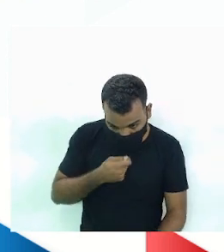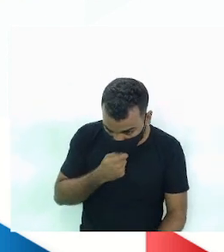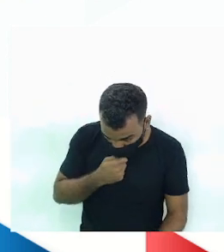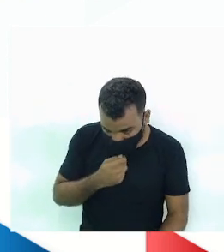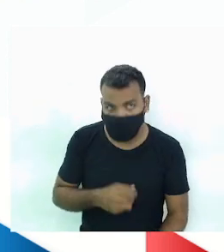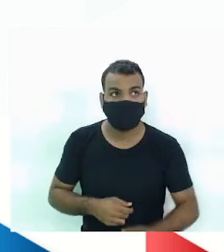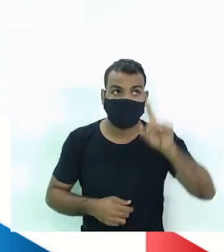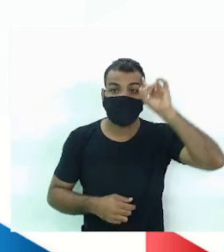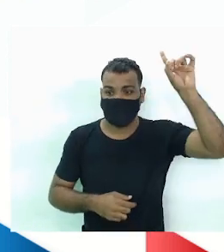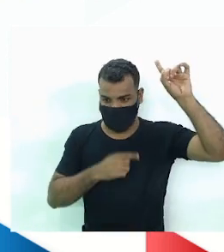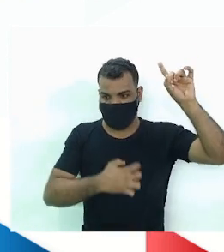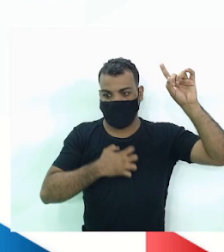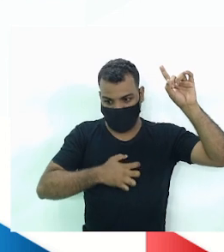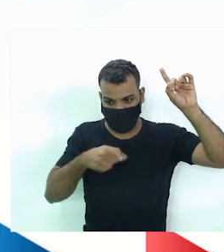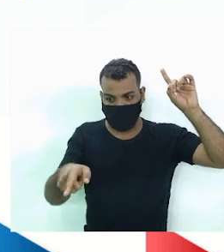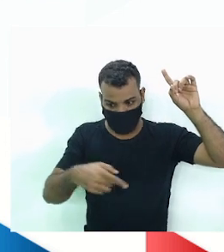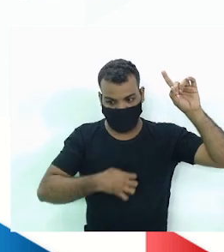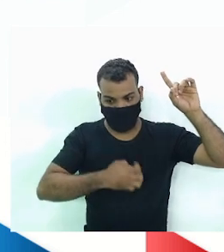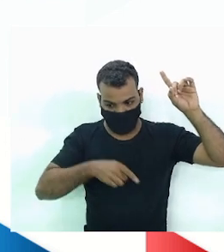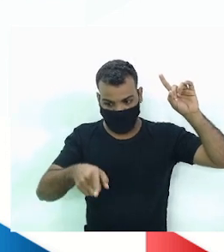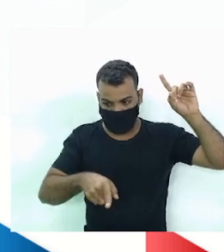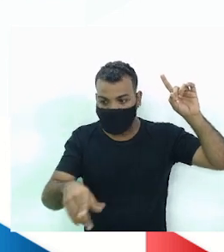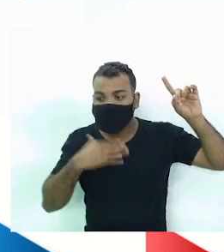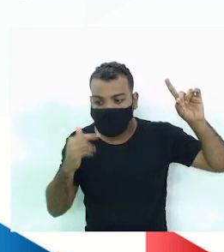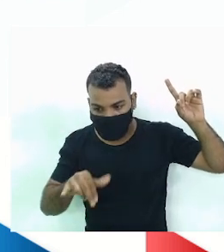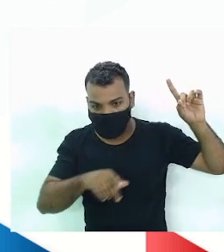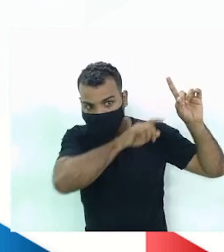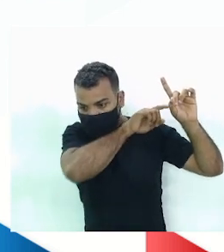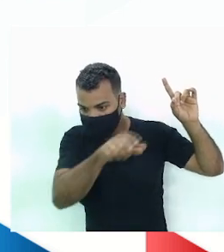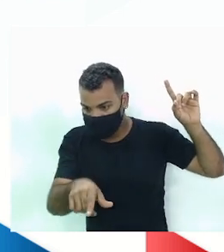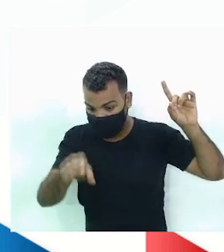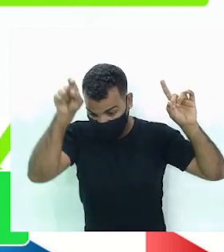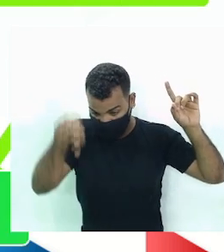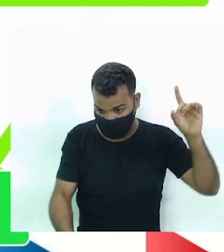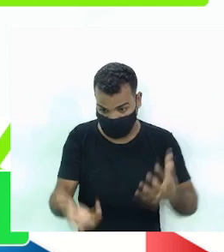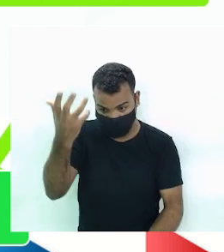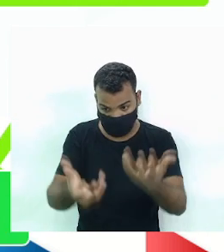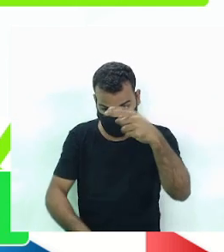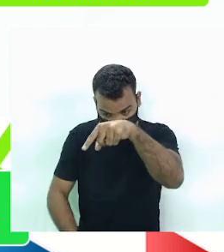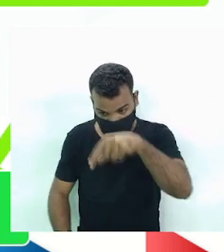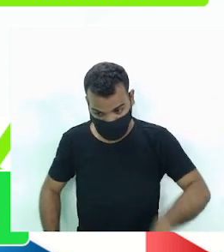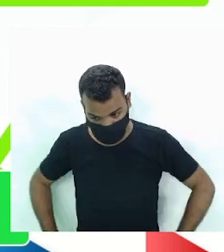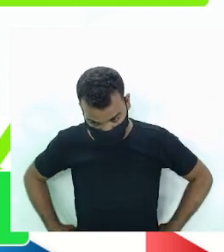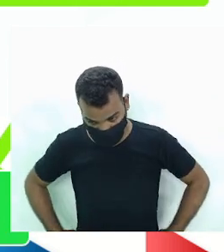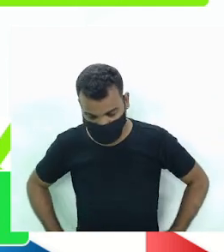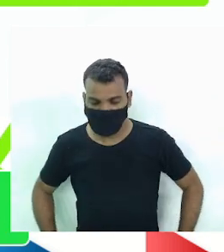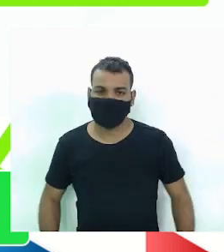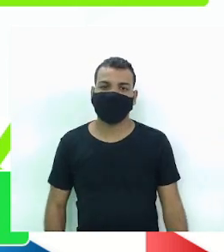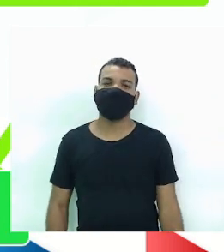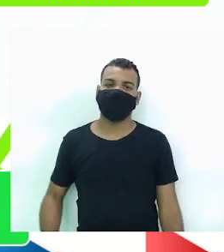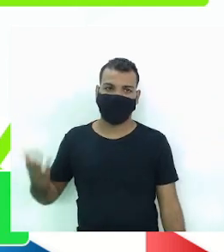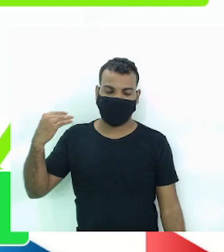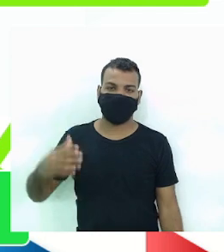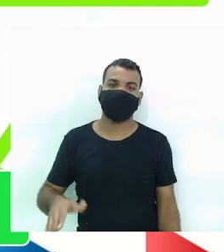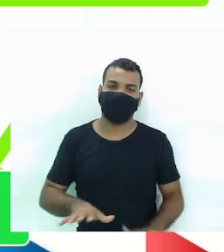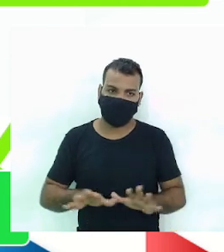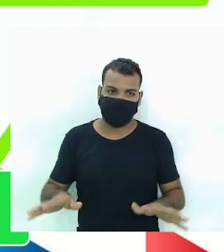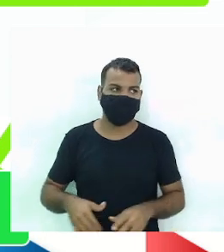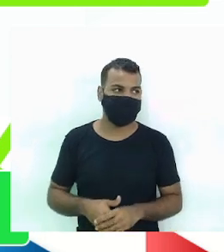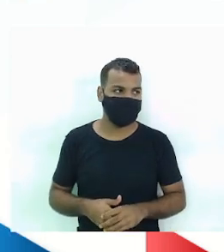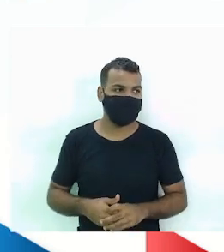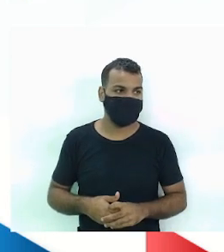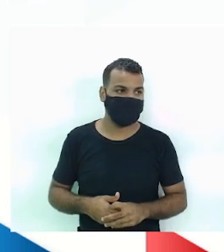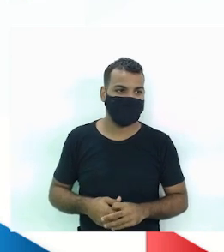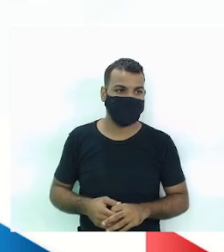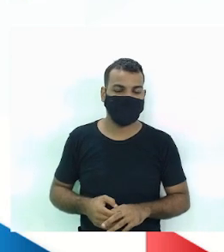Deus vai ficar muito triste com você, você vai morrer. Vai direto para o inferno. Era assim que funcionava. Deixa eu voltar aqui que eu apertei